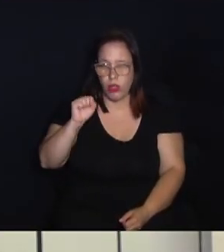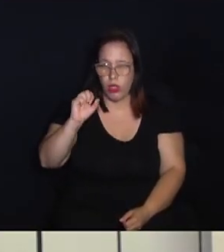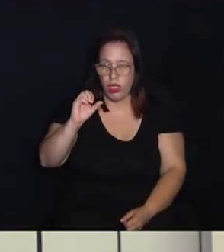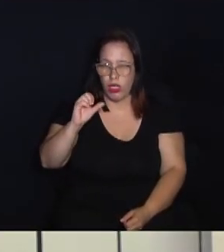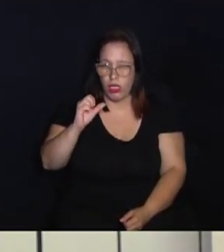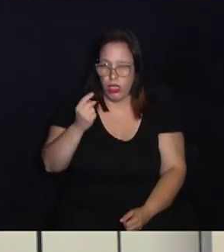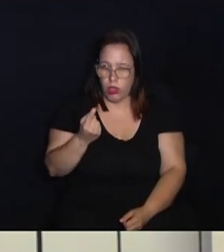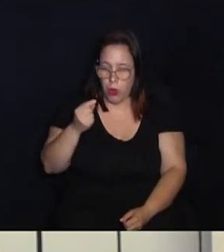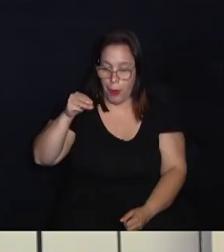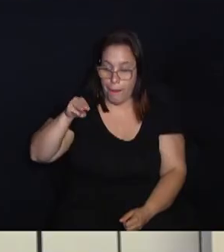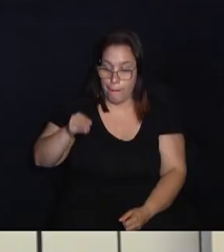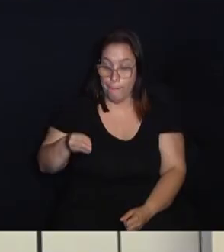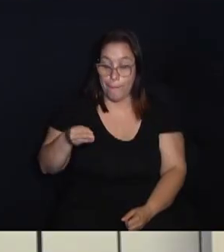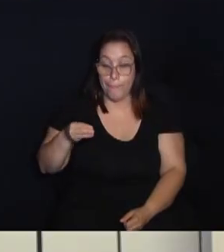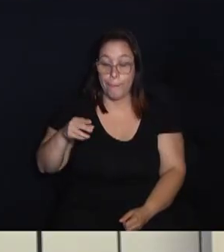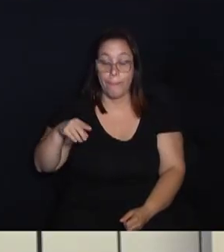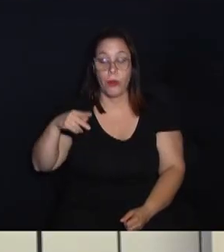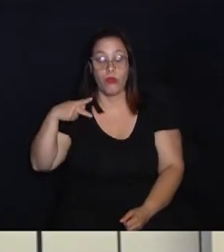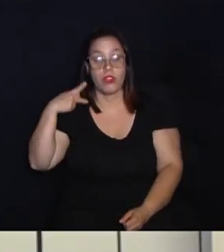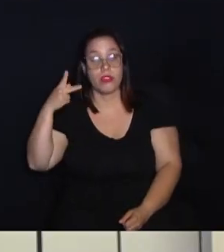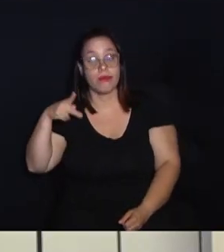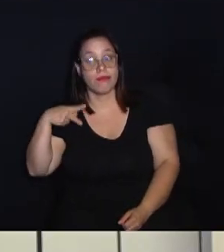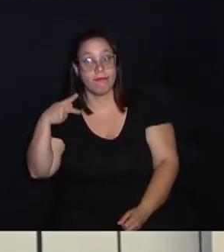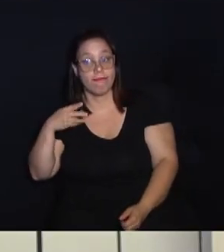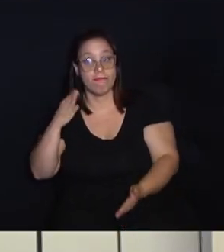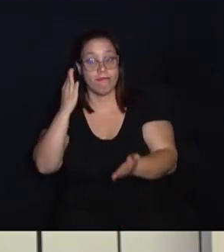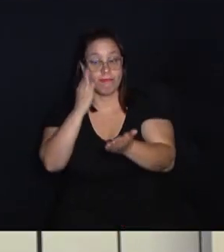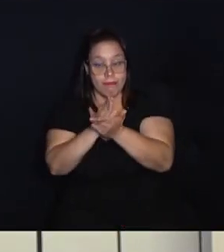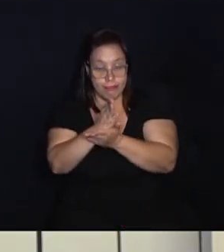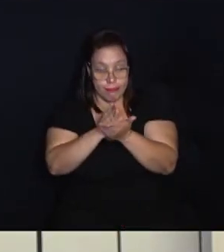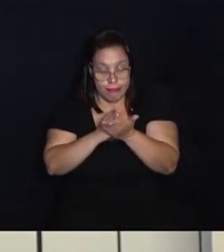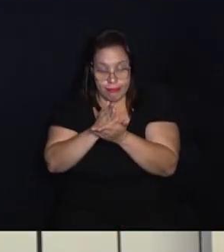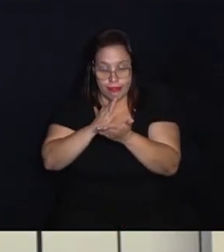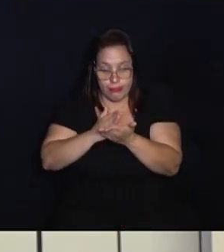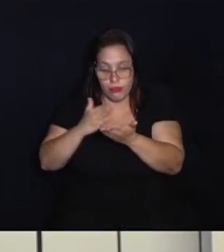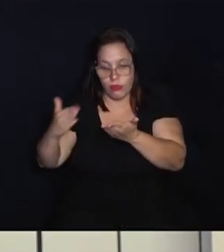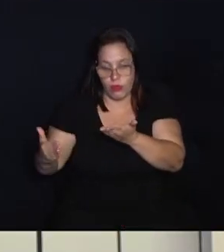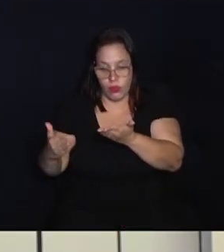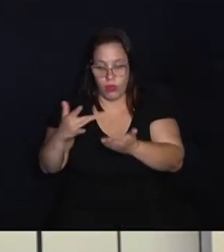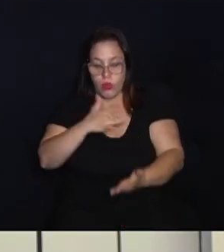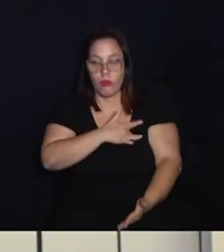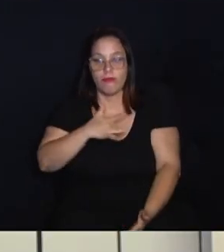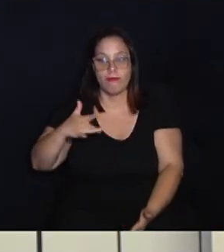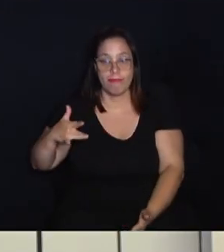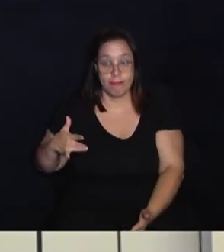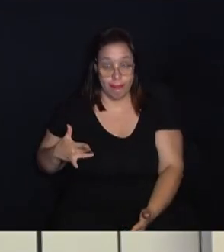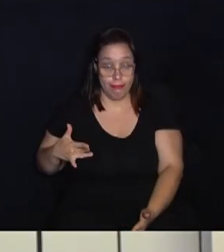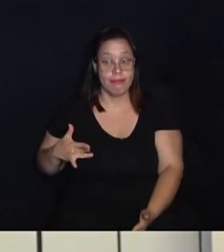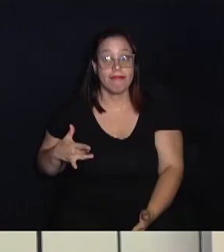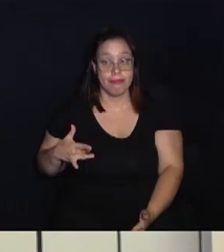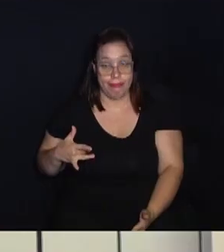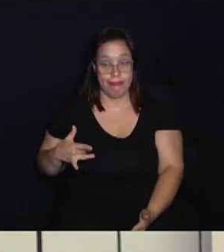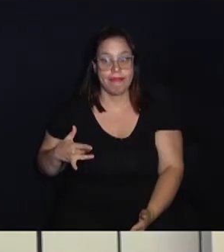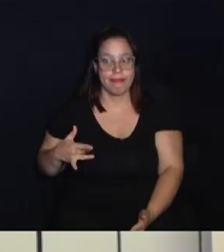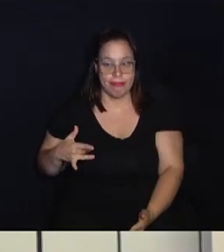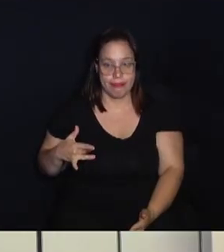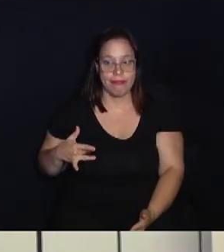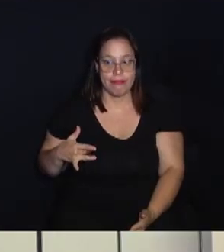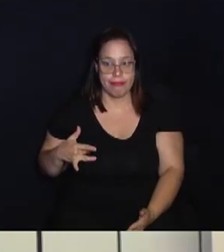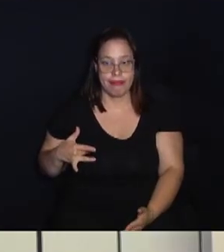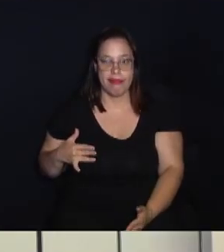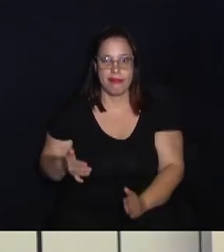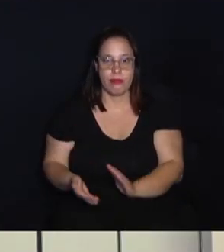3.188.000 por vereador. Pelo menos metade deste valor tem de ser obrigatoriamente destinado à